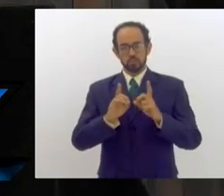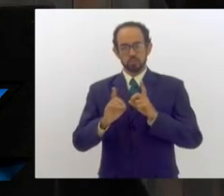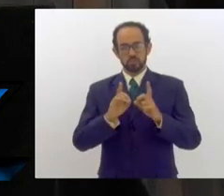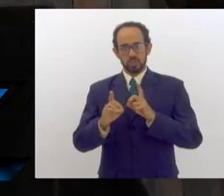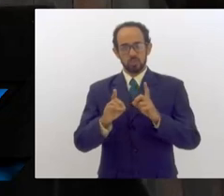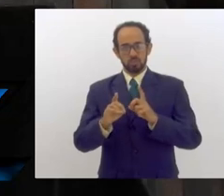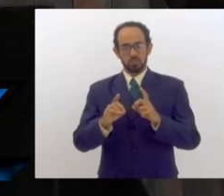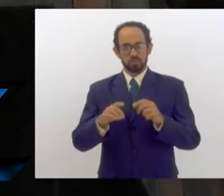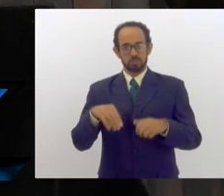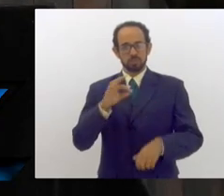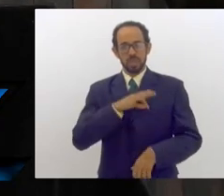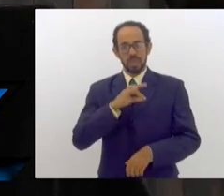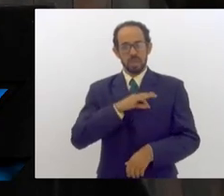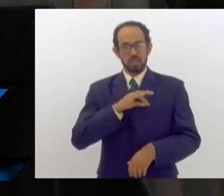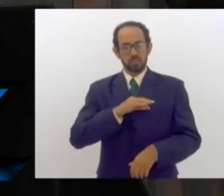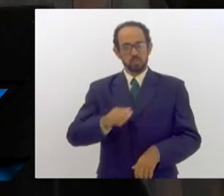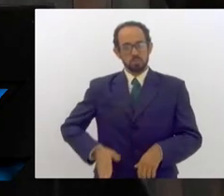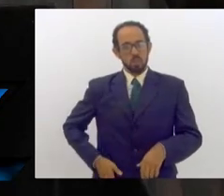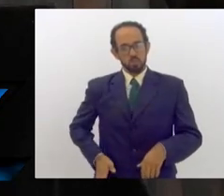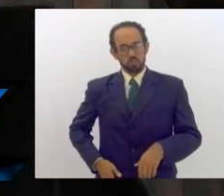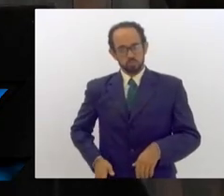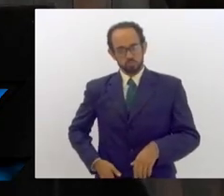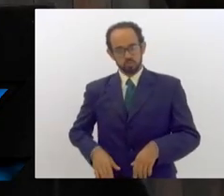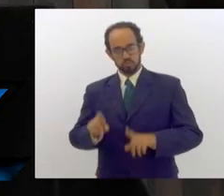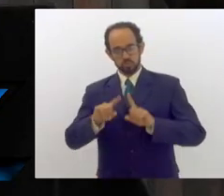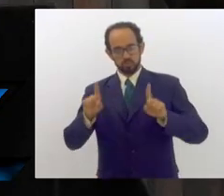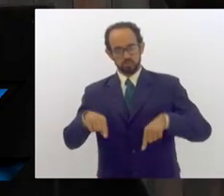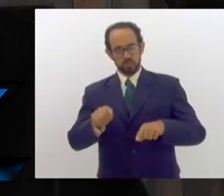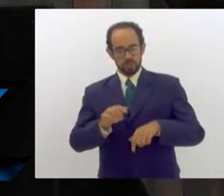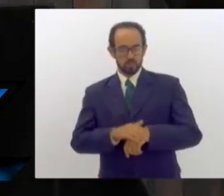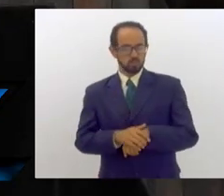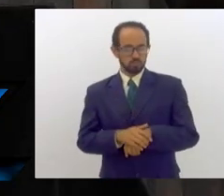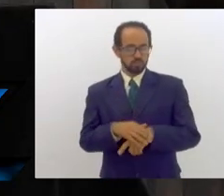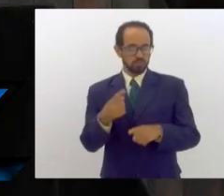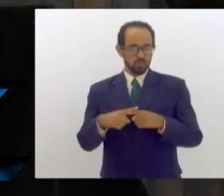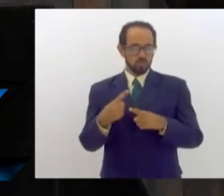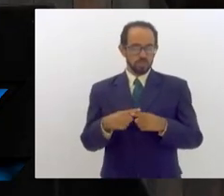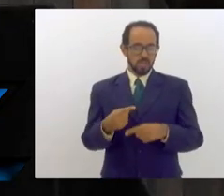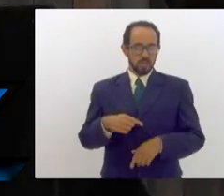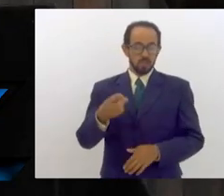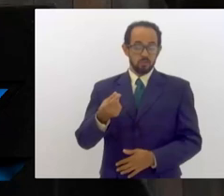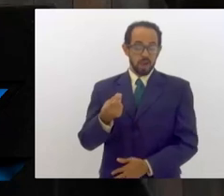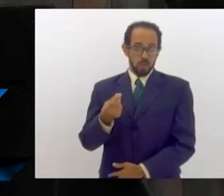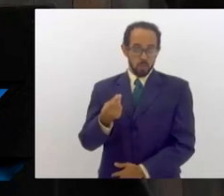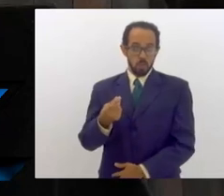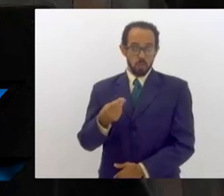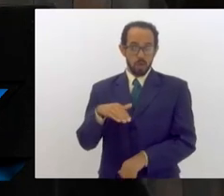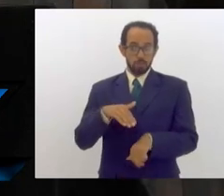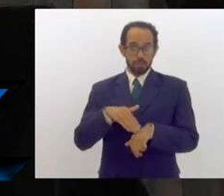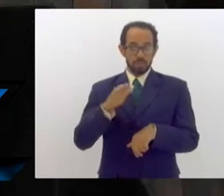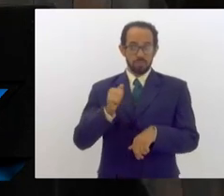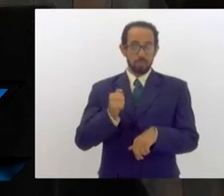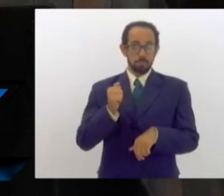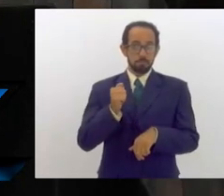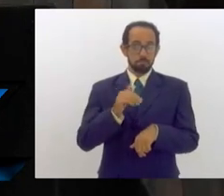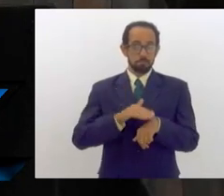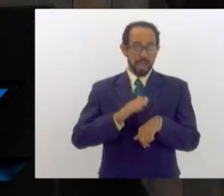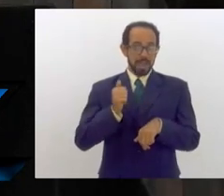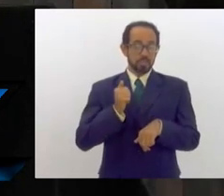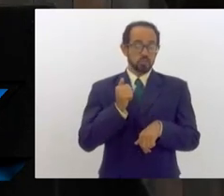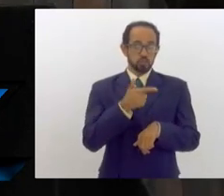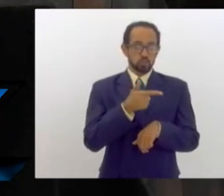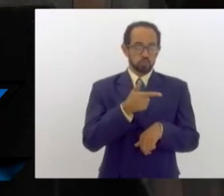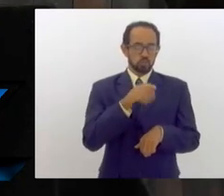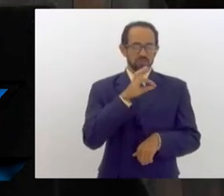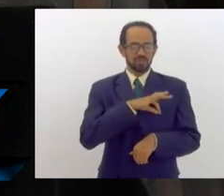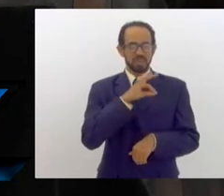trabalhador porque a tarifa aumentava mais que o poder aquisitivo